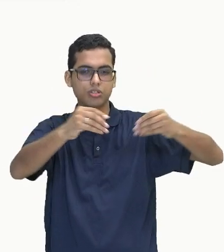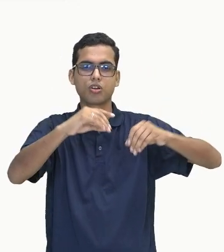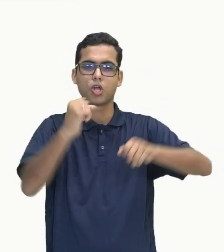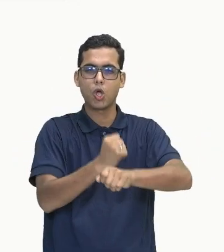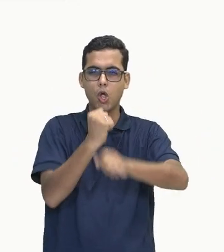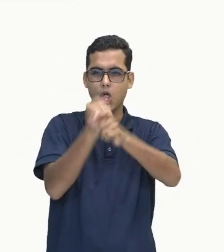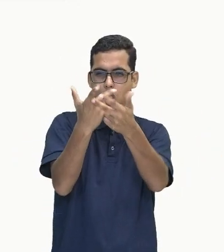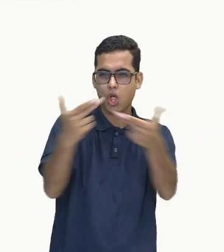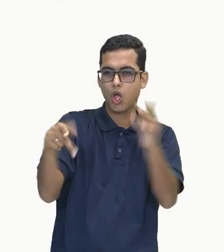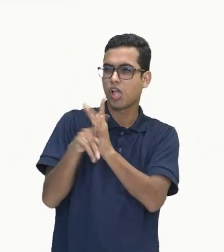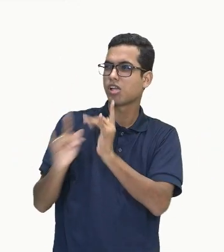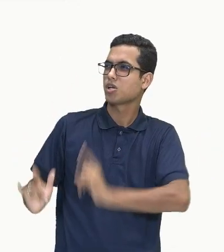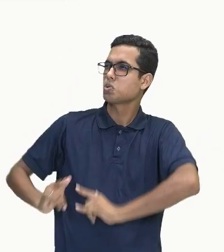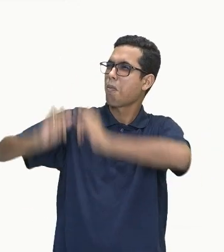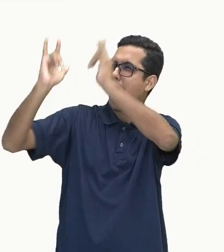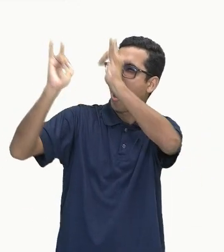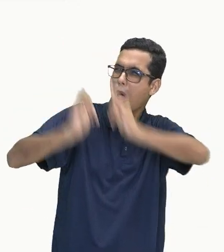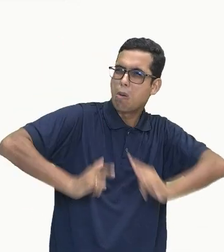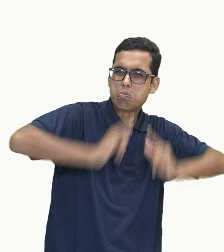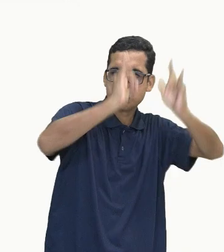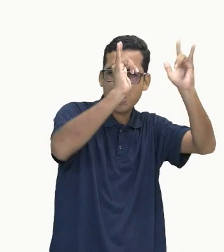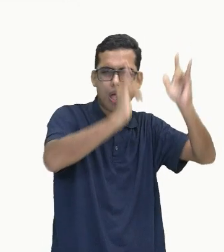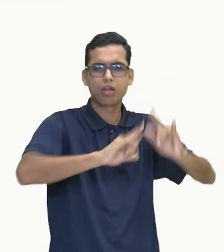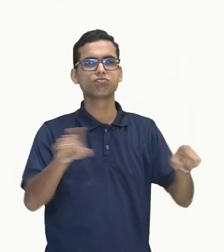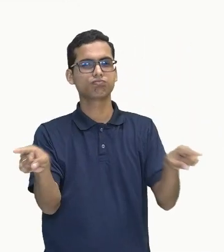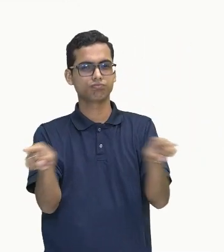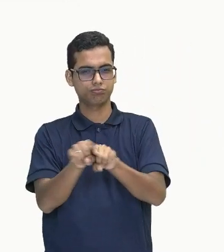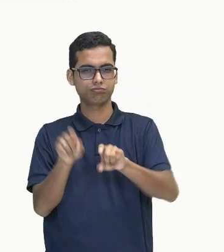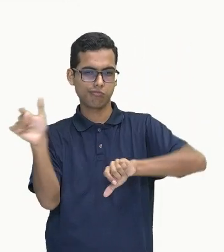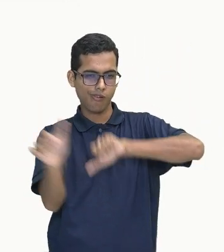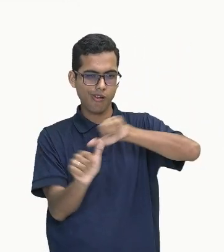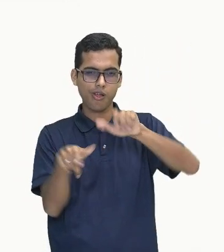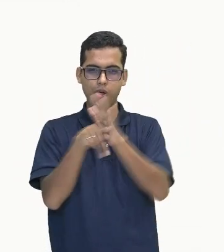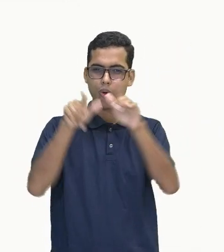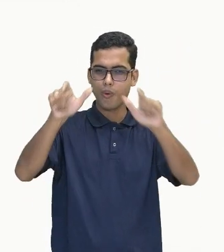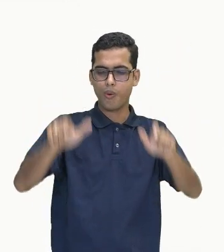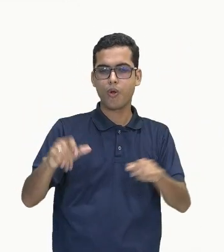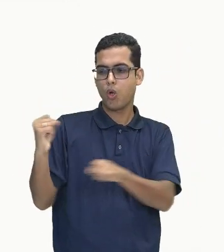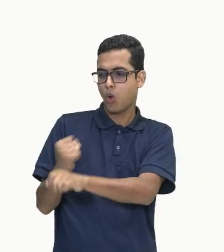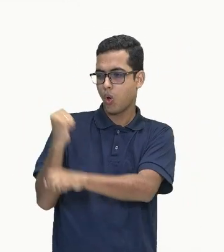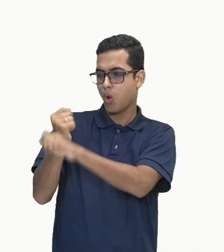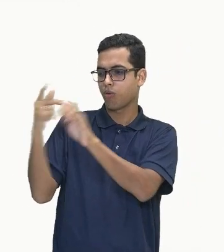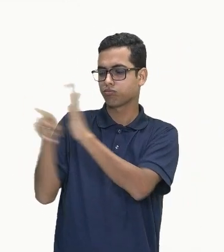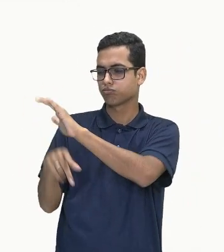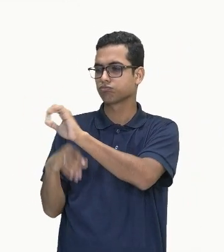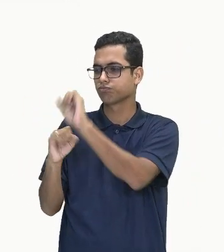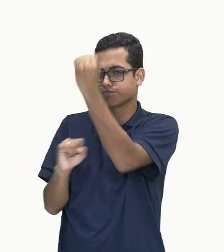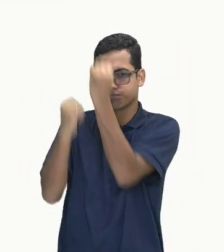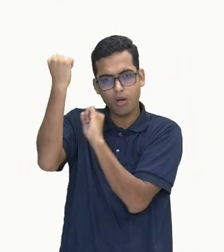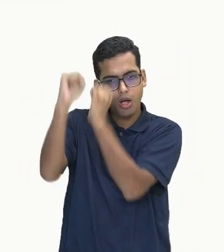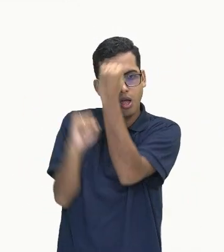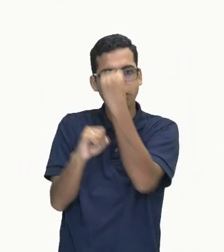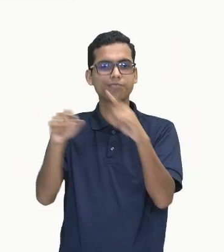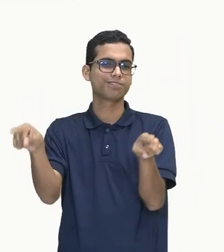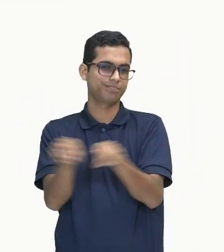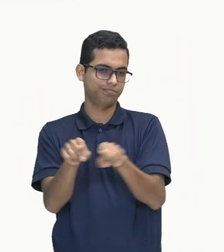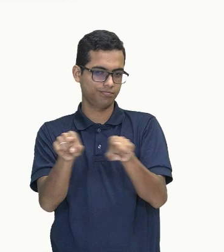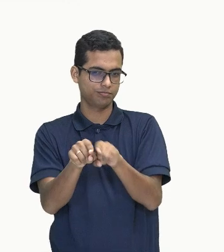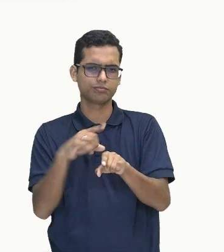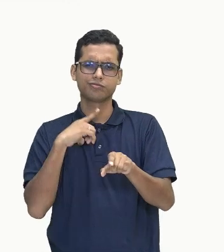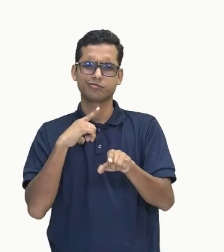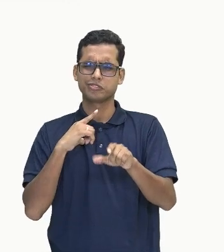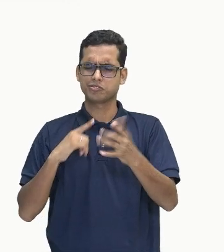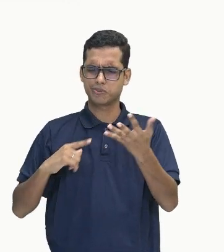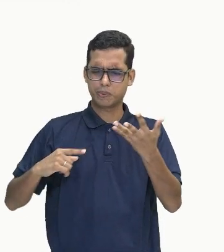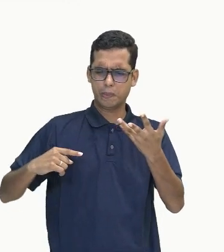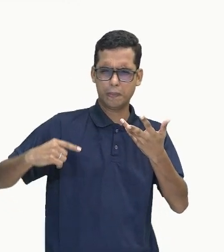construíram aqui os edifícios também, que vai modificar, né, aquela paisagem, com a instalação também aqui de fábricas, além de várias